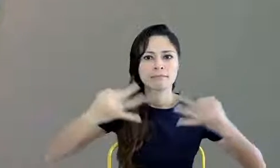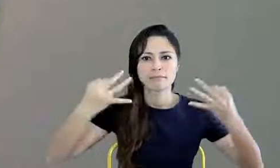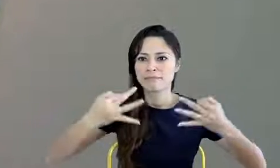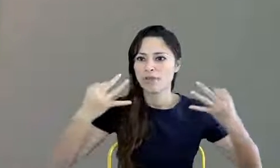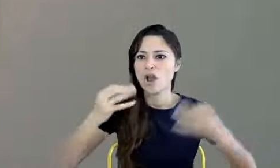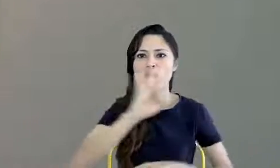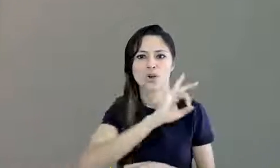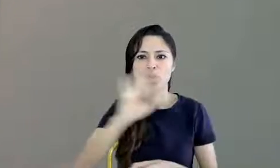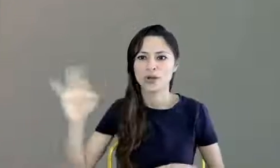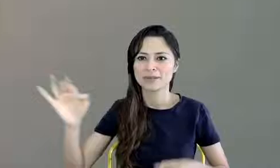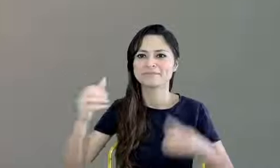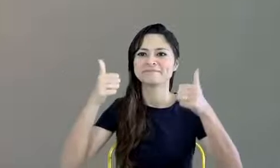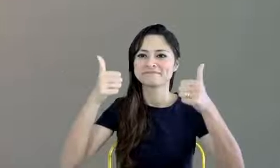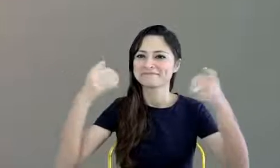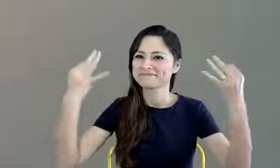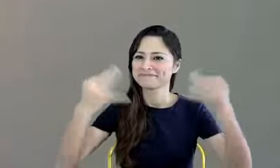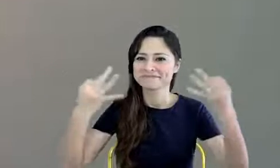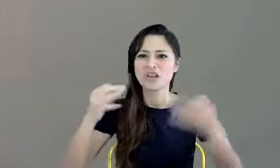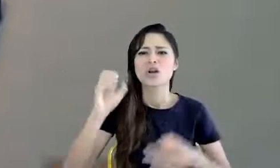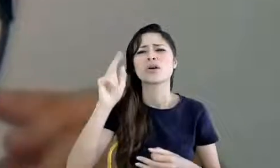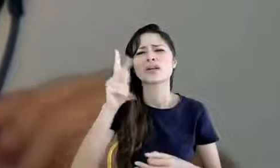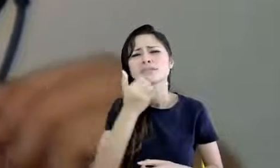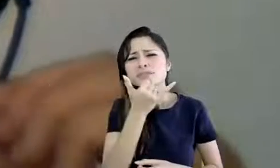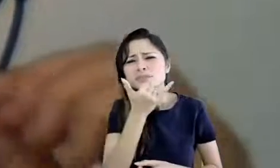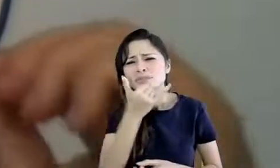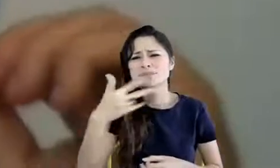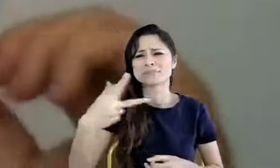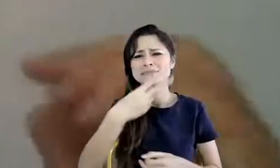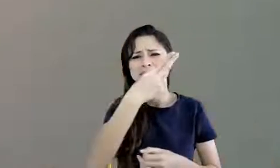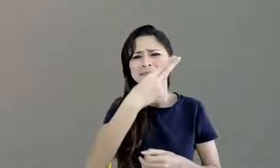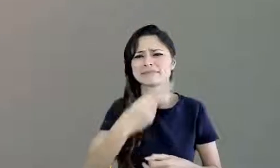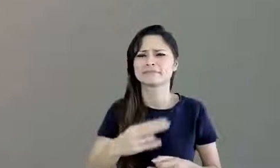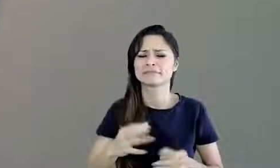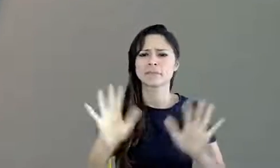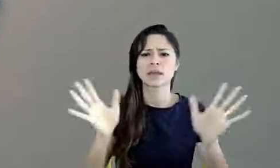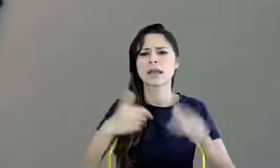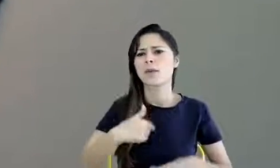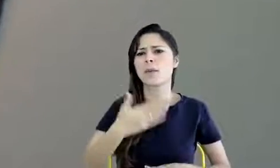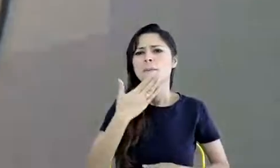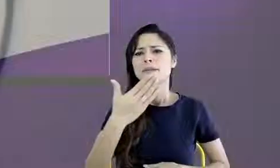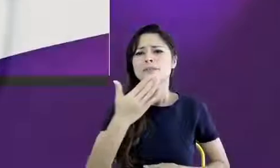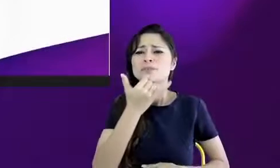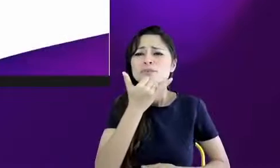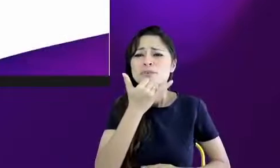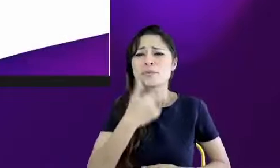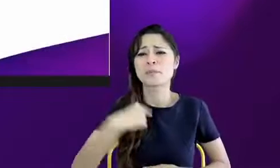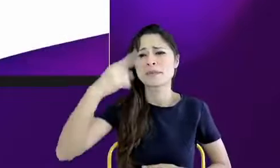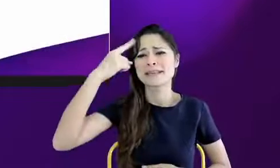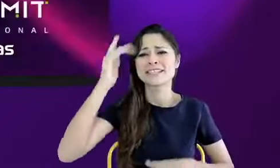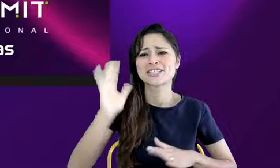Ótimo. Perfeito, agora tá ok. Desculpa te interromper. Ok, eu que peço desculpa, que eu pensei que já estava compartilhado.